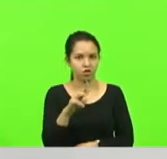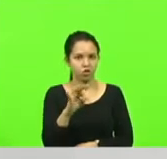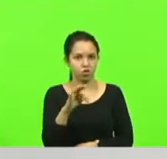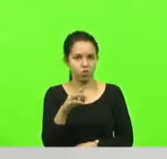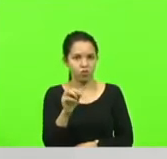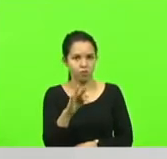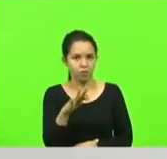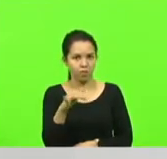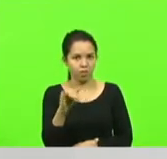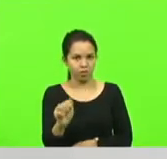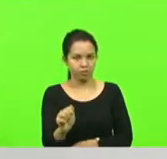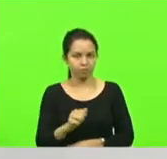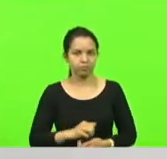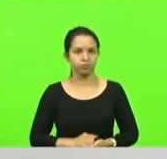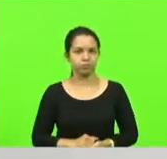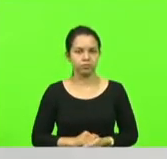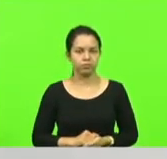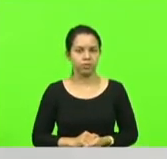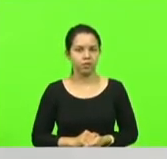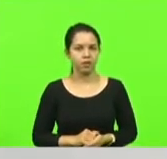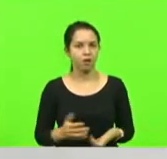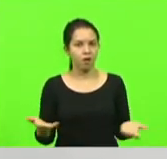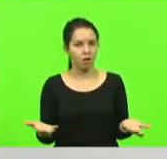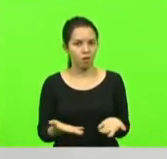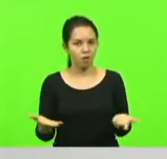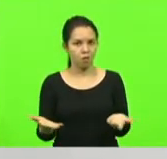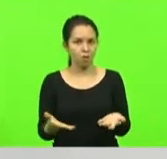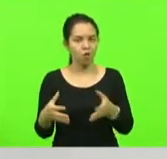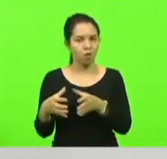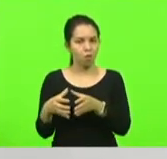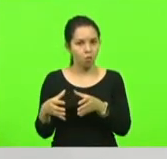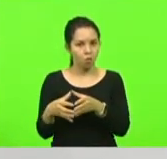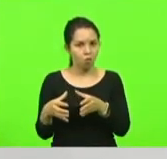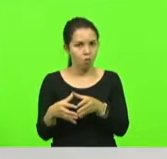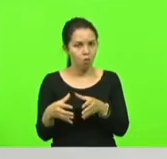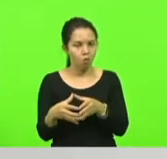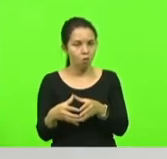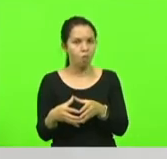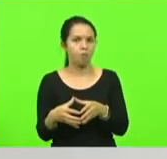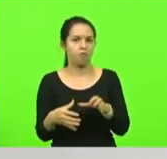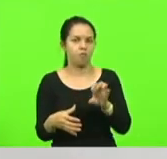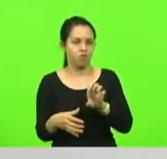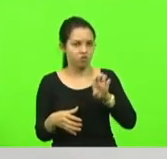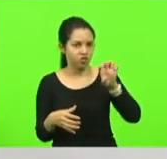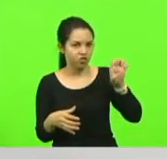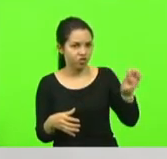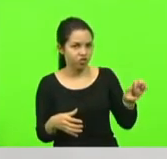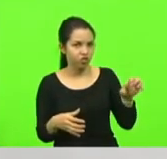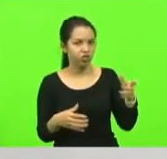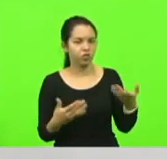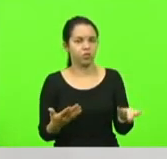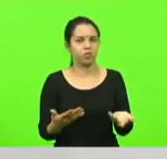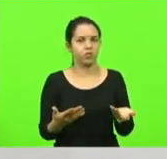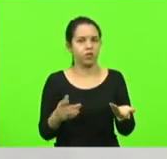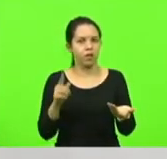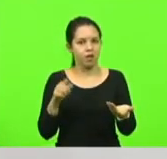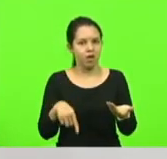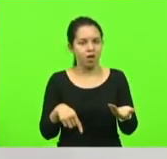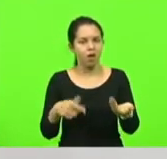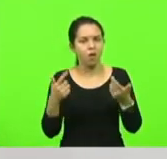Cristofobia. Uma maneira agora que os esquerdistas começaram a tratar o laicismo.